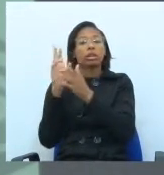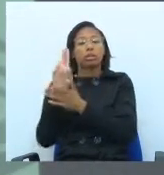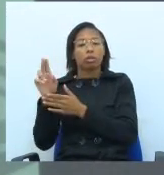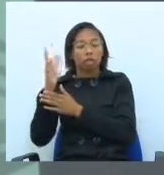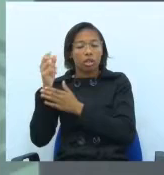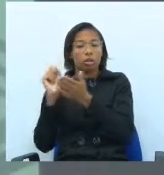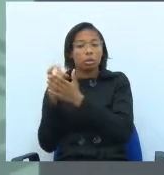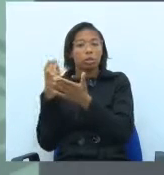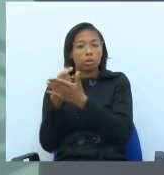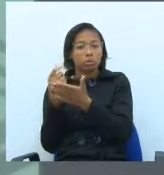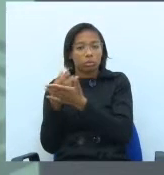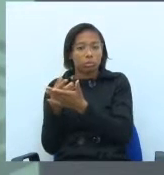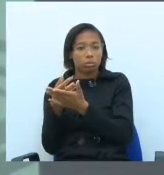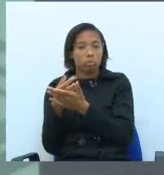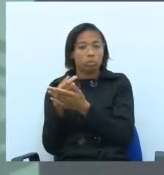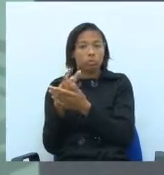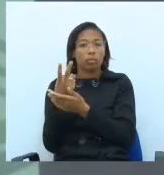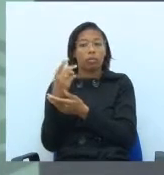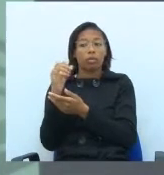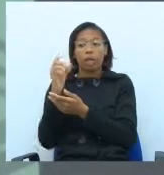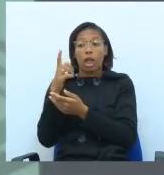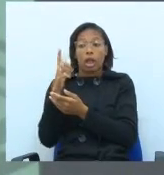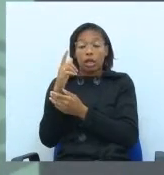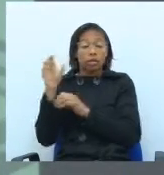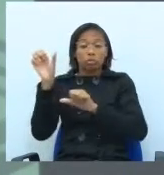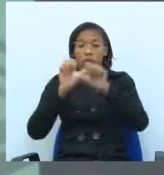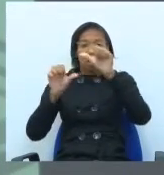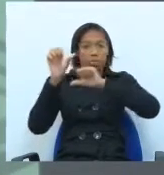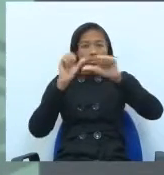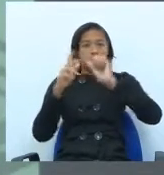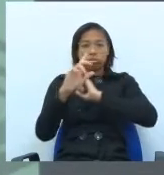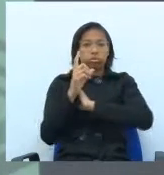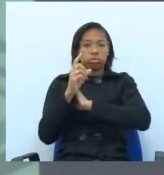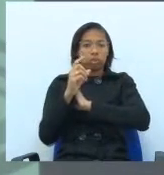despesas sem o reajuste. Sem o reajuste,